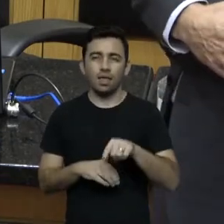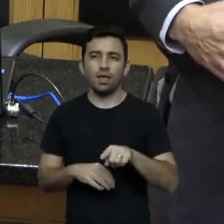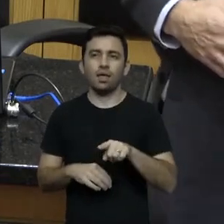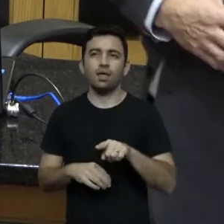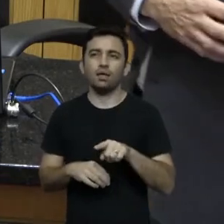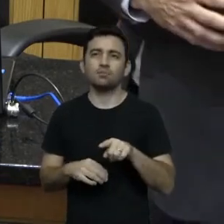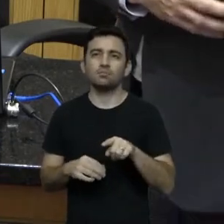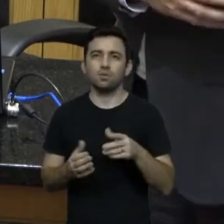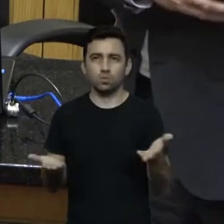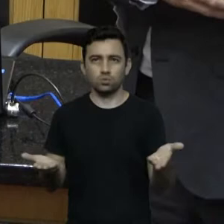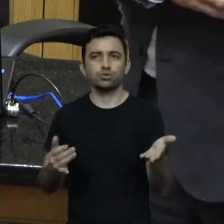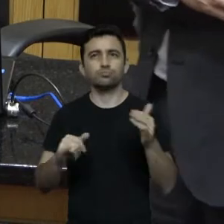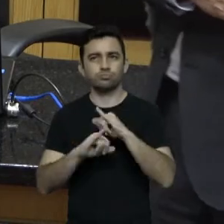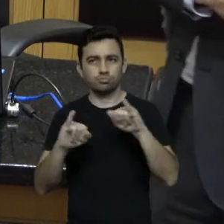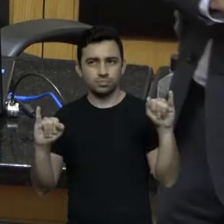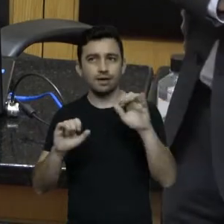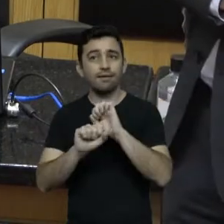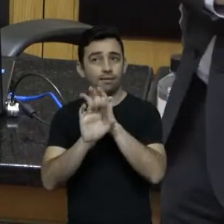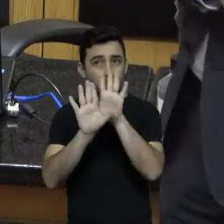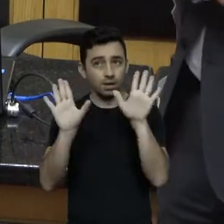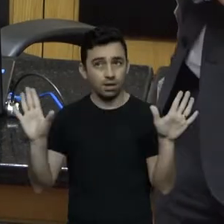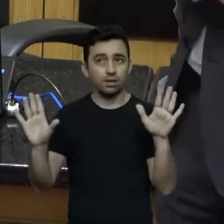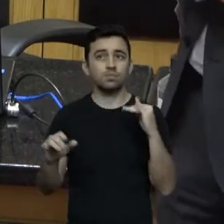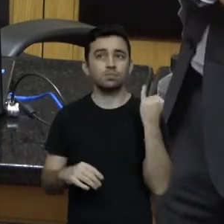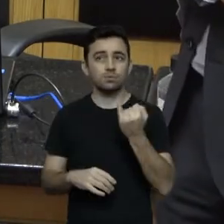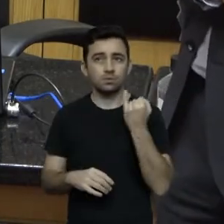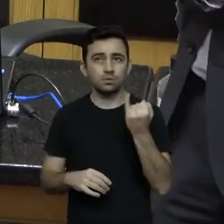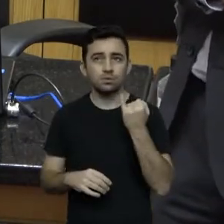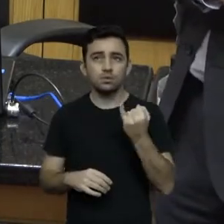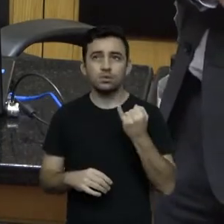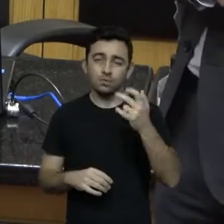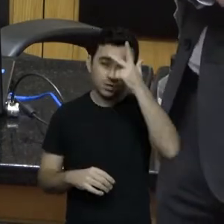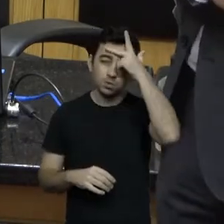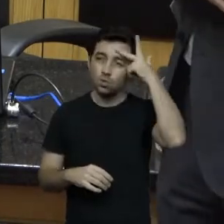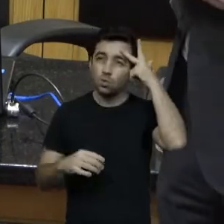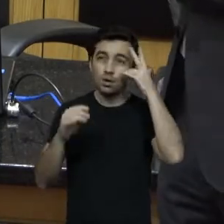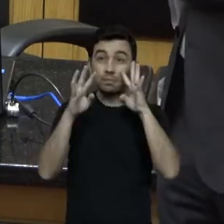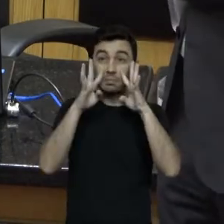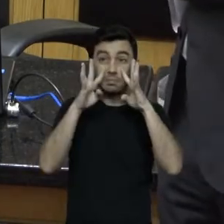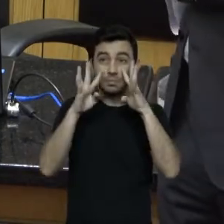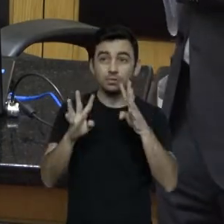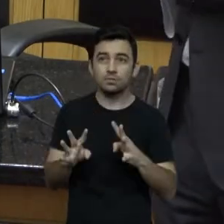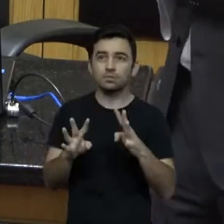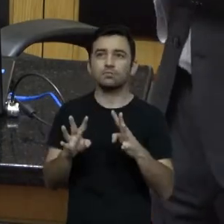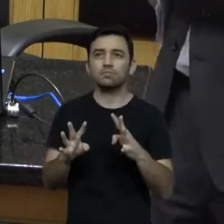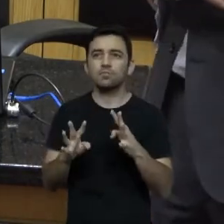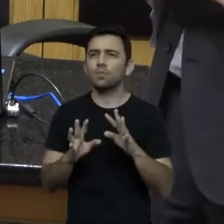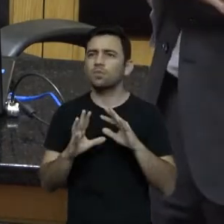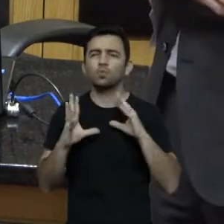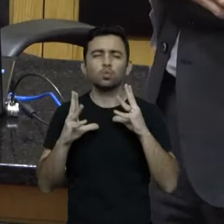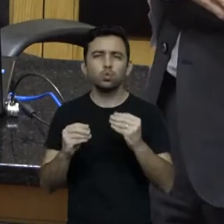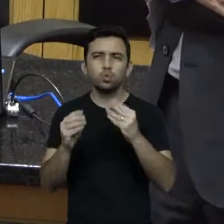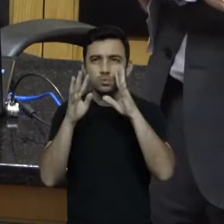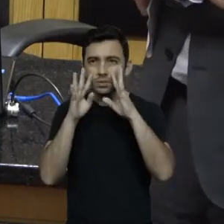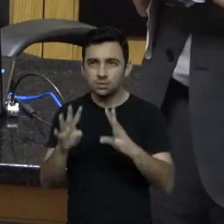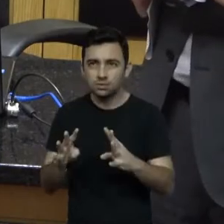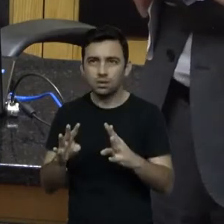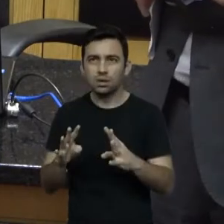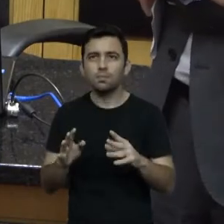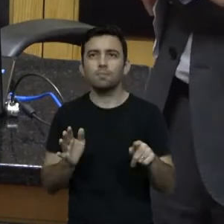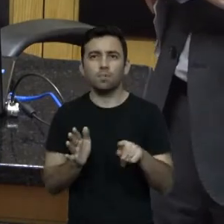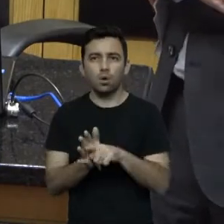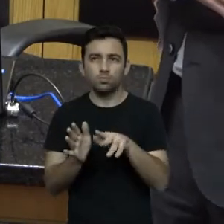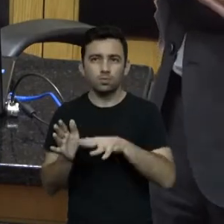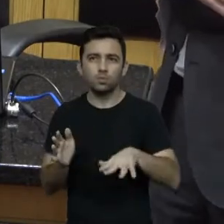Tão Só Por uma questão de esclarecimento para que o ouvinte para que o ouvir para quem esteja assistindo do adubo